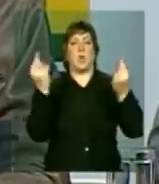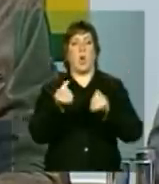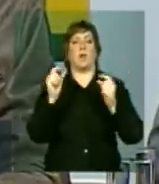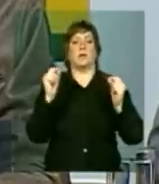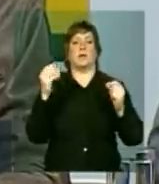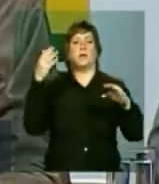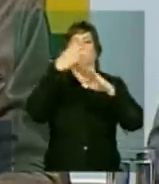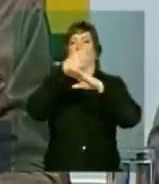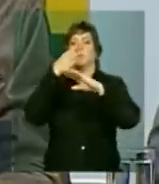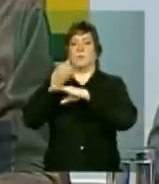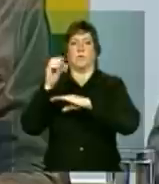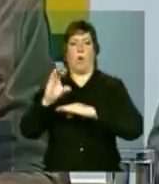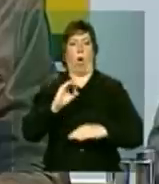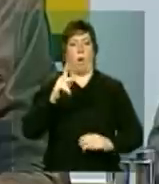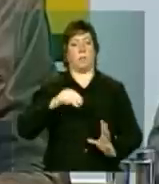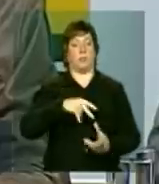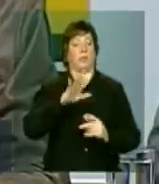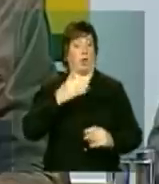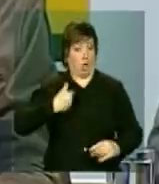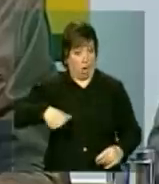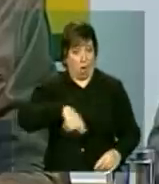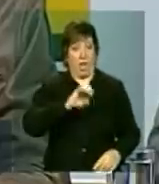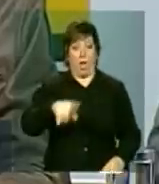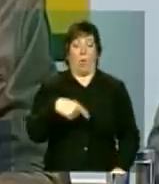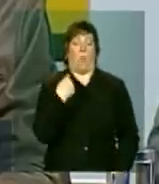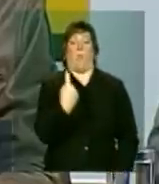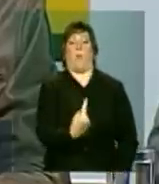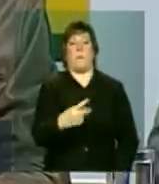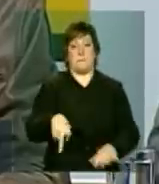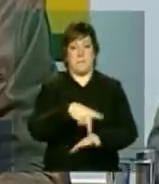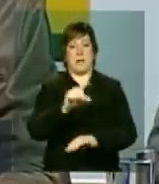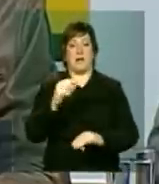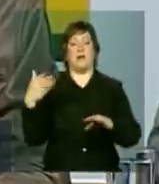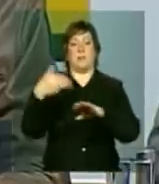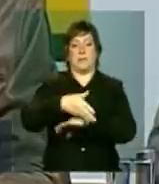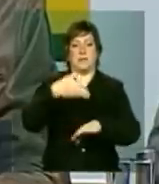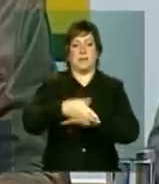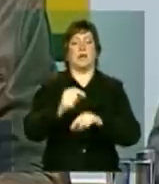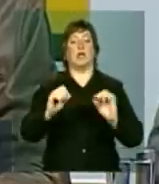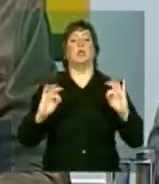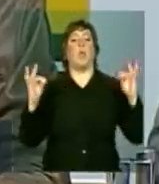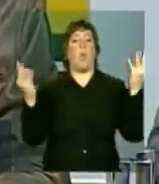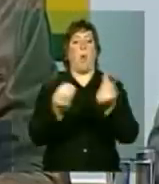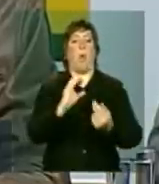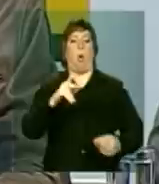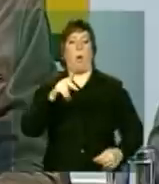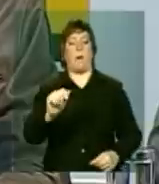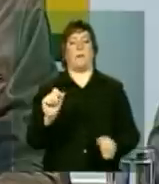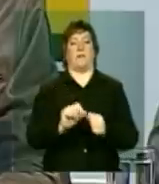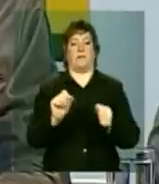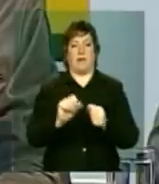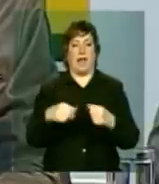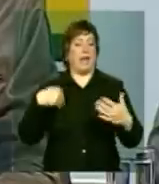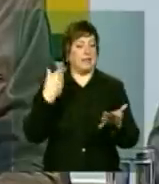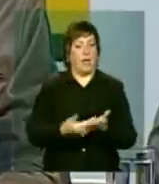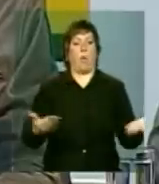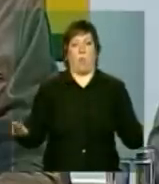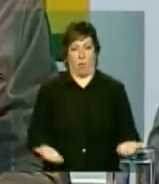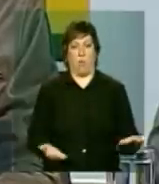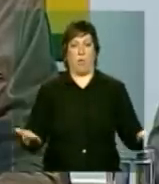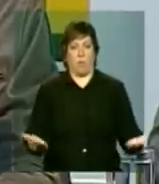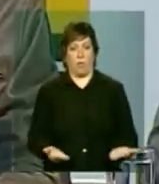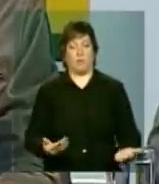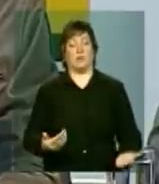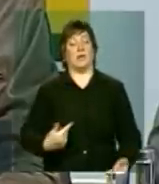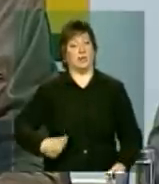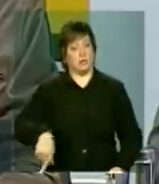mundo somos o único país a participar de todas as copas realizadas até hoje